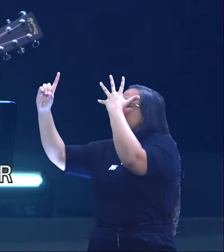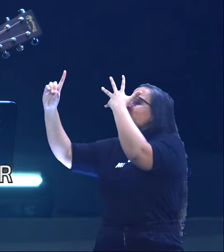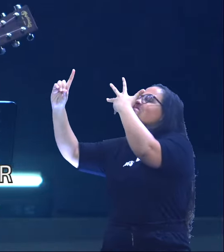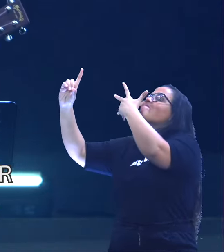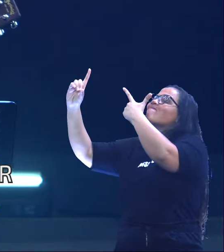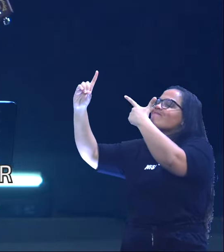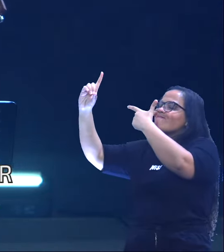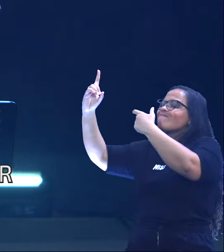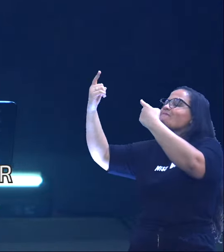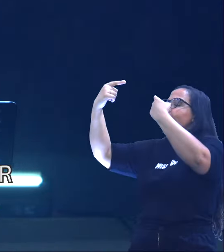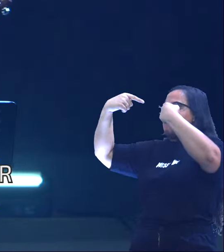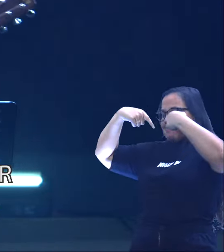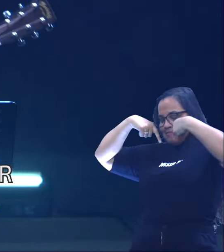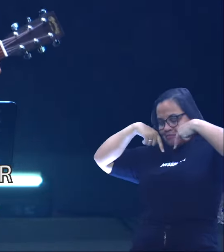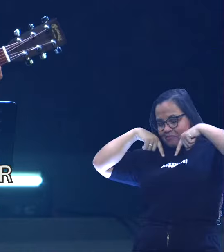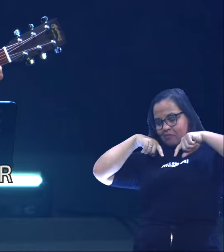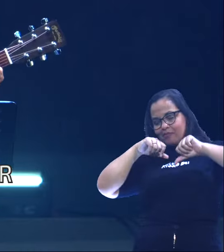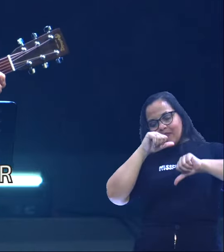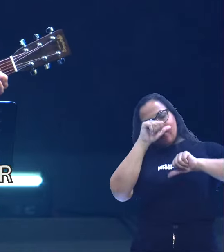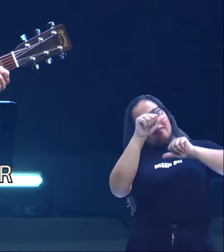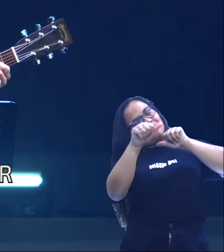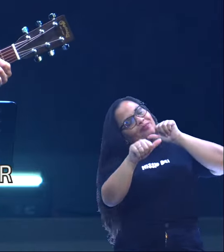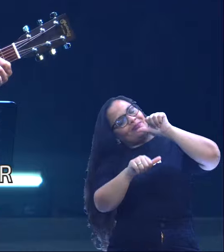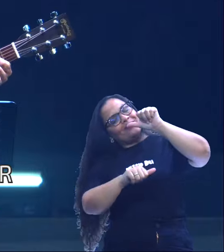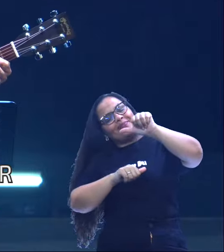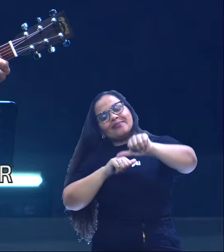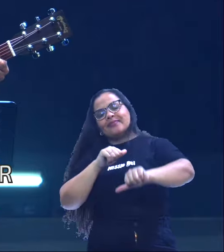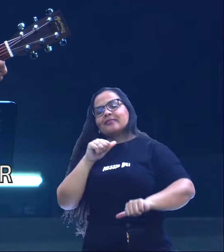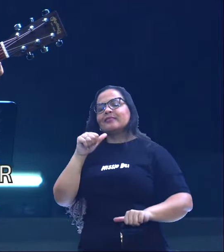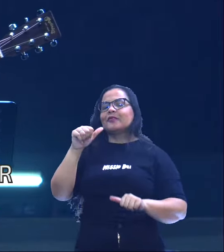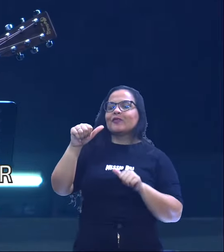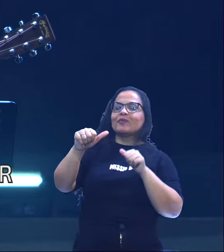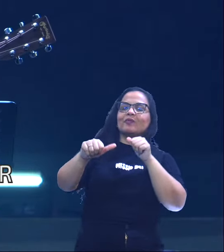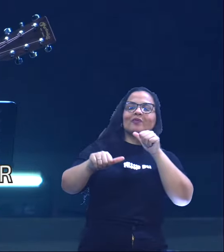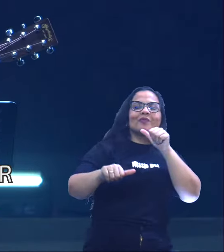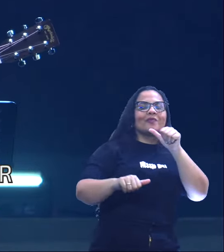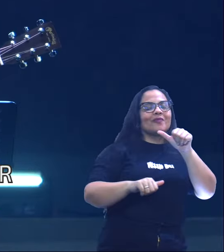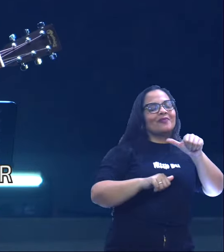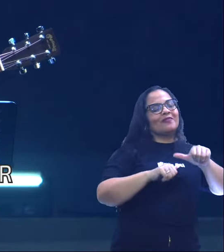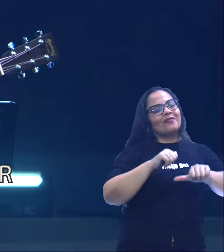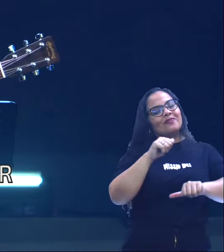mãos ao contemplar tua beleza.